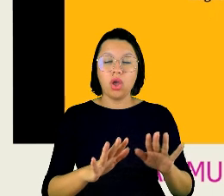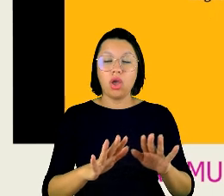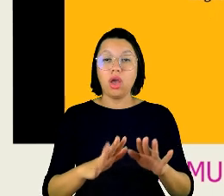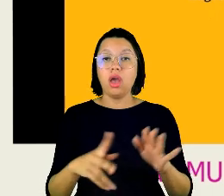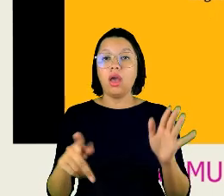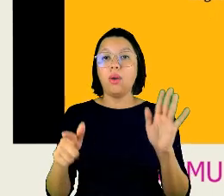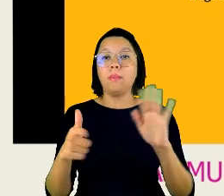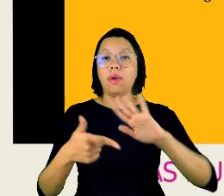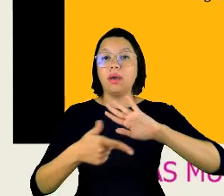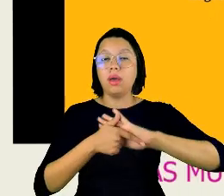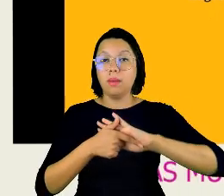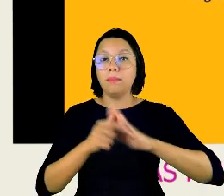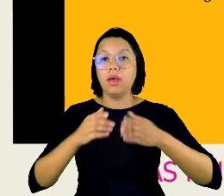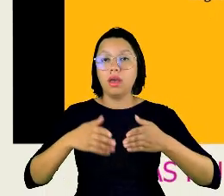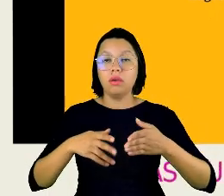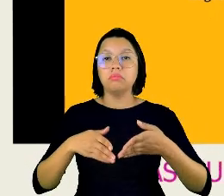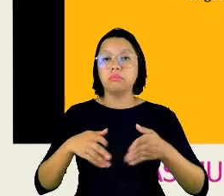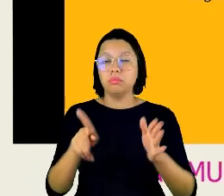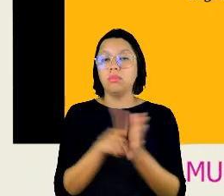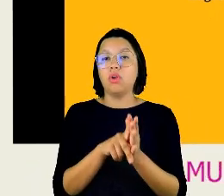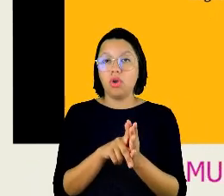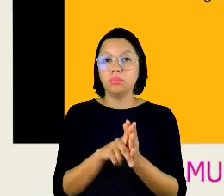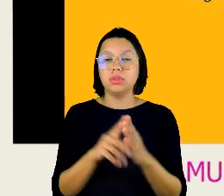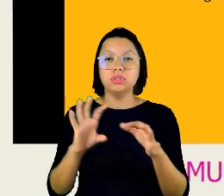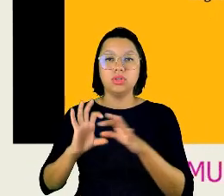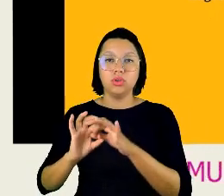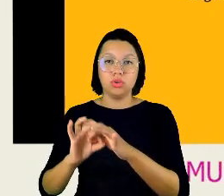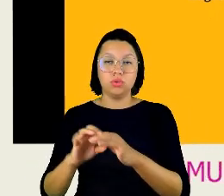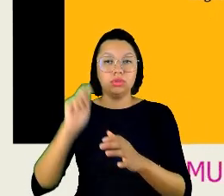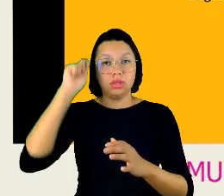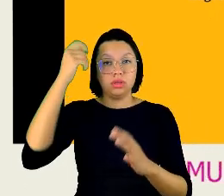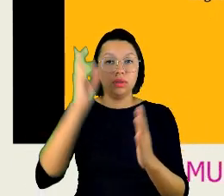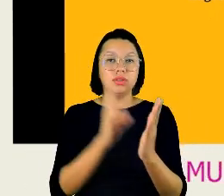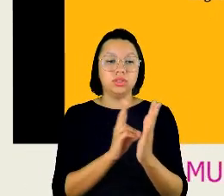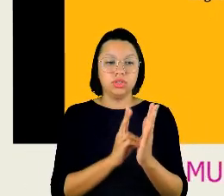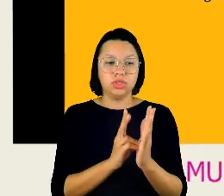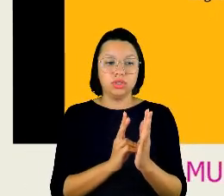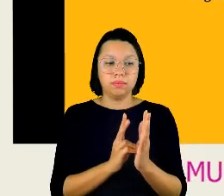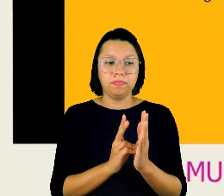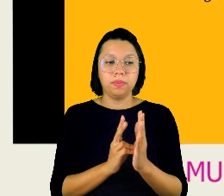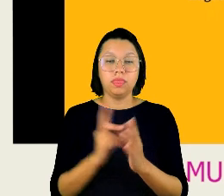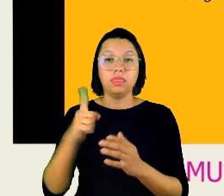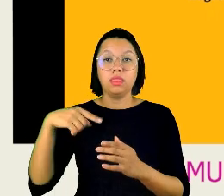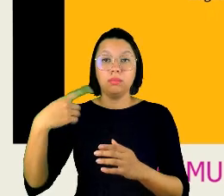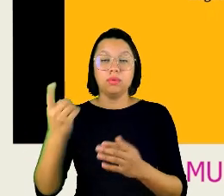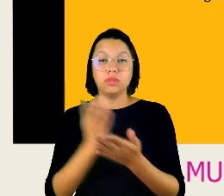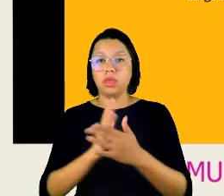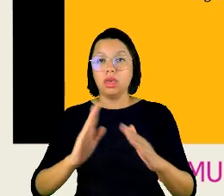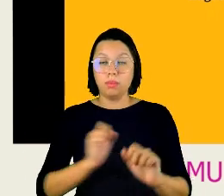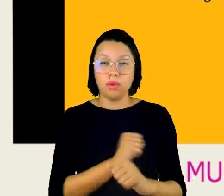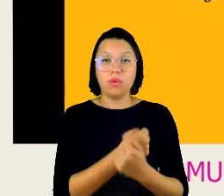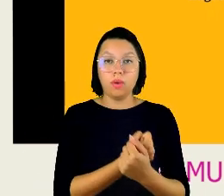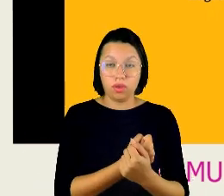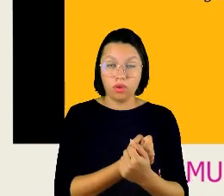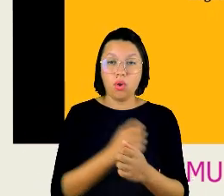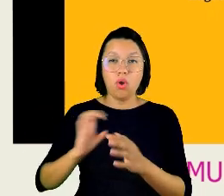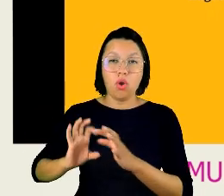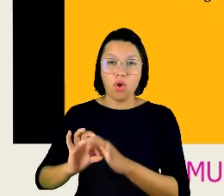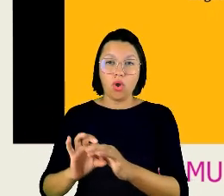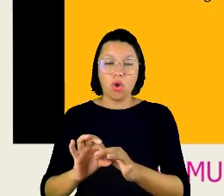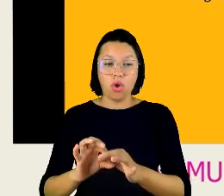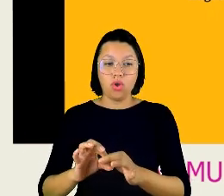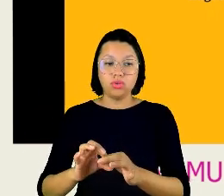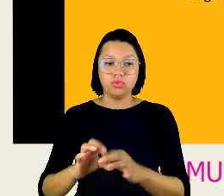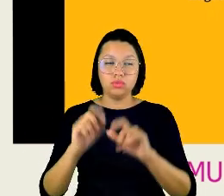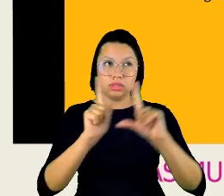negros e indígenas. Num contexto pós-abolição, a imagem do negro brasileiro foi tida, enfim, e muito